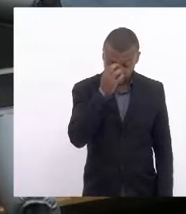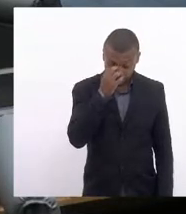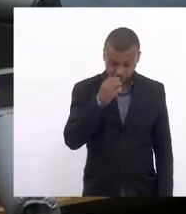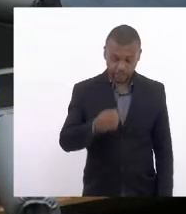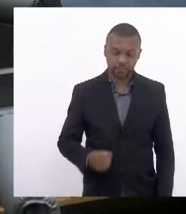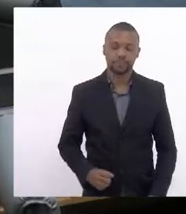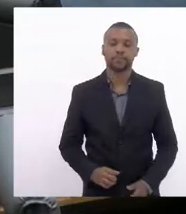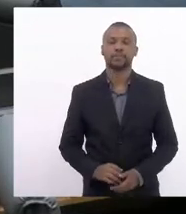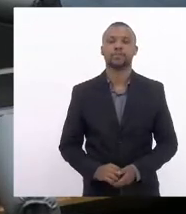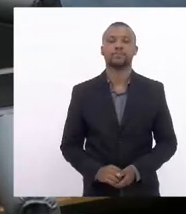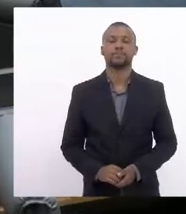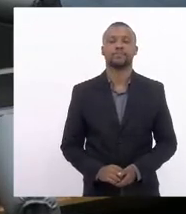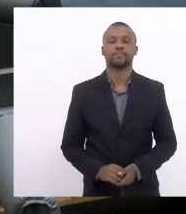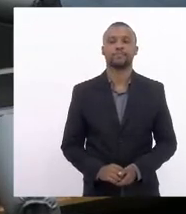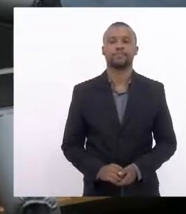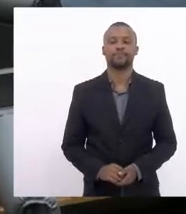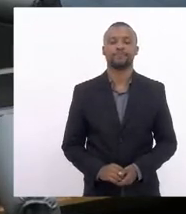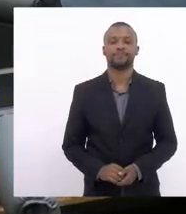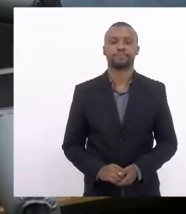Deputado